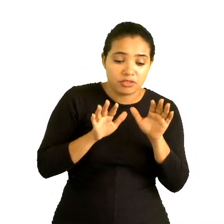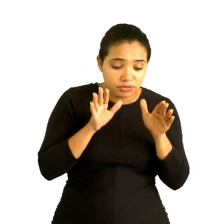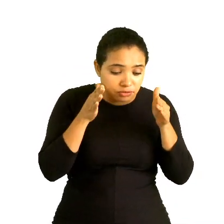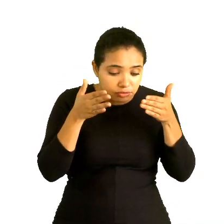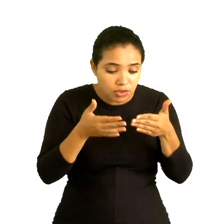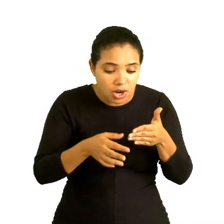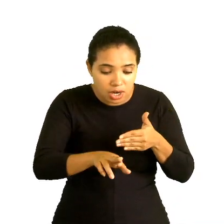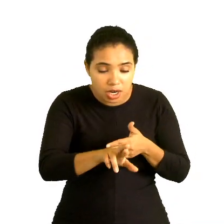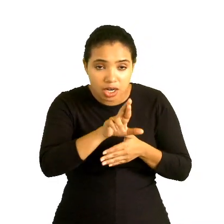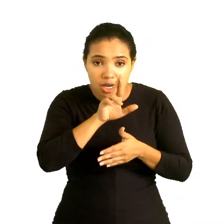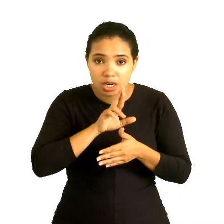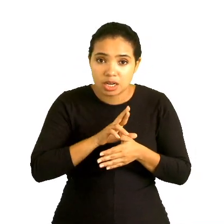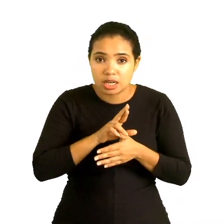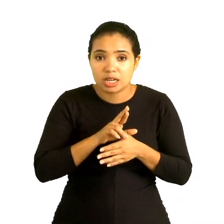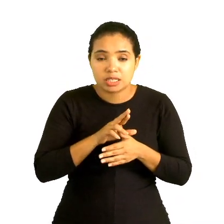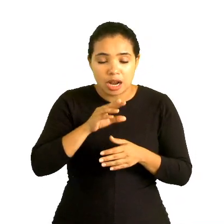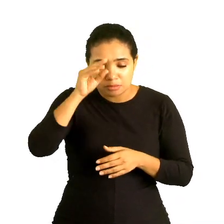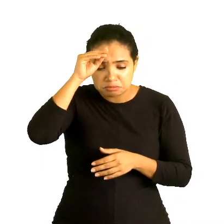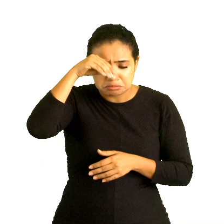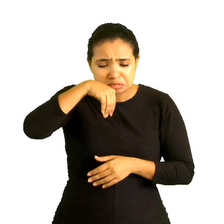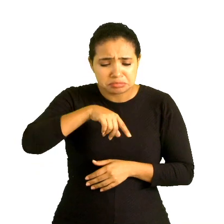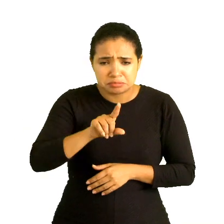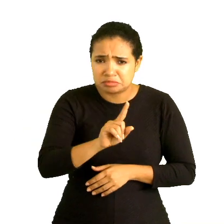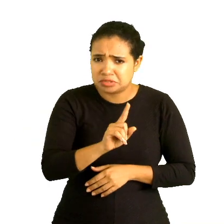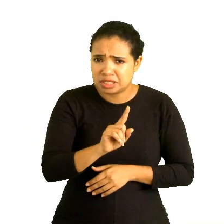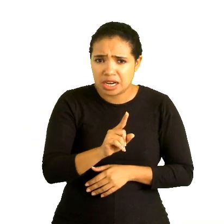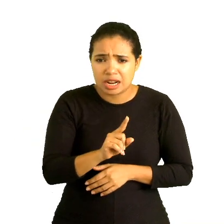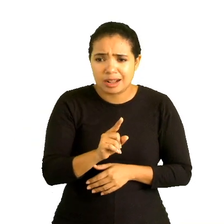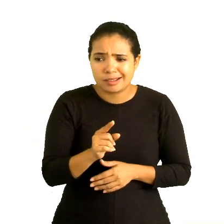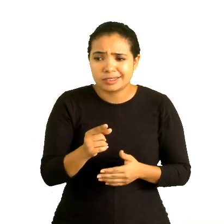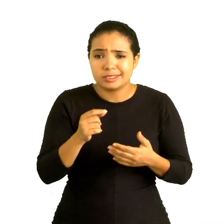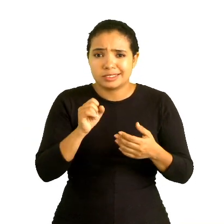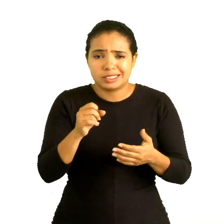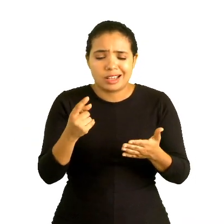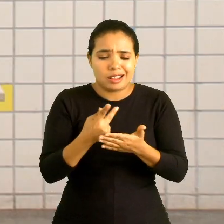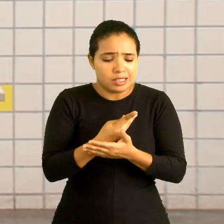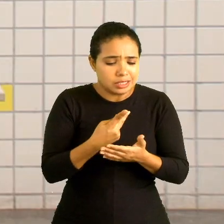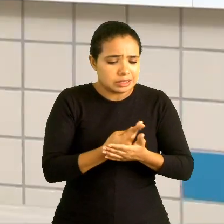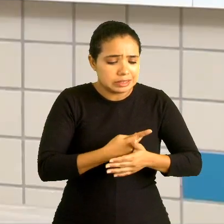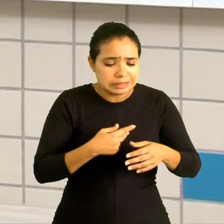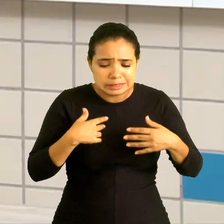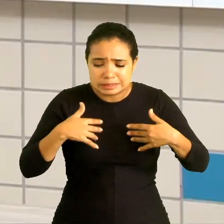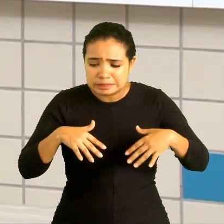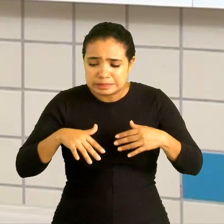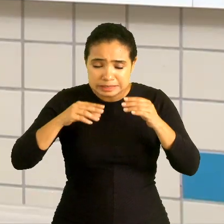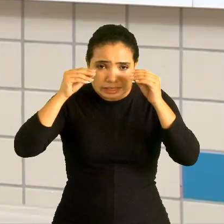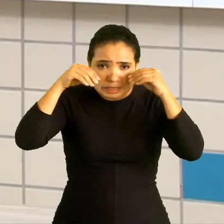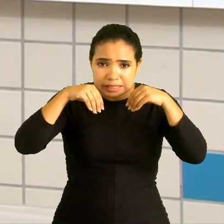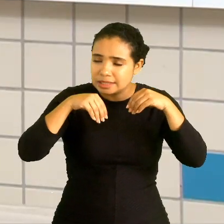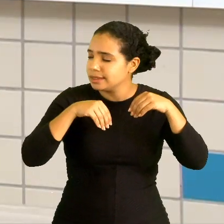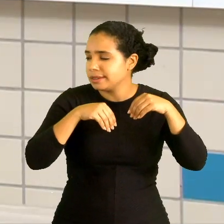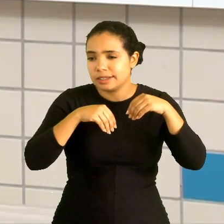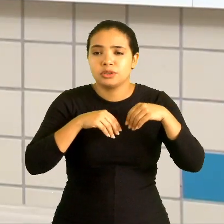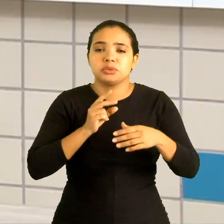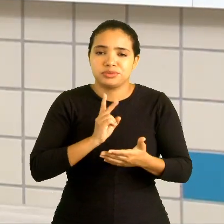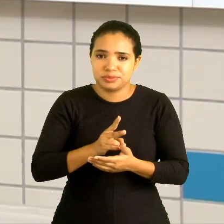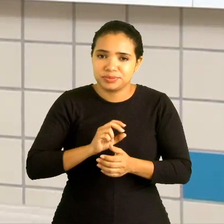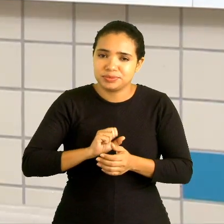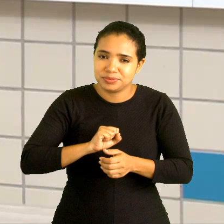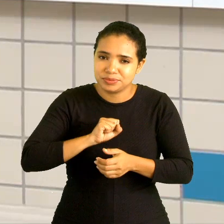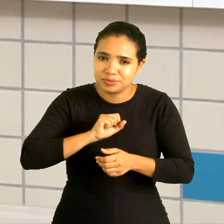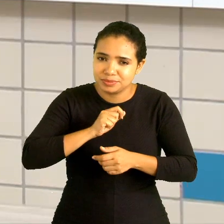em resultados e que não desista com os testes que dão errado. E aí, vocês perceberam